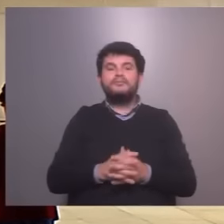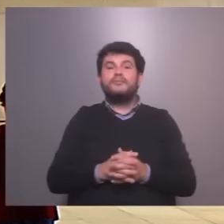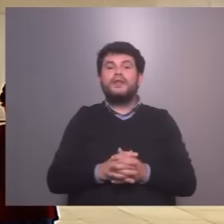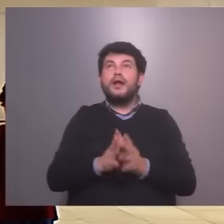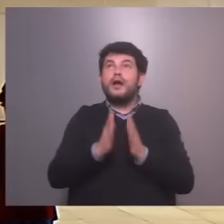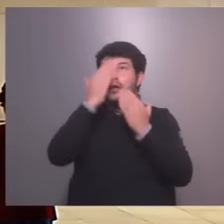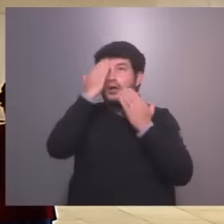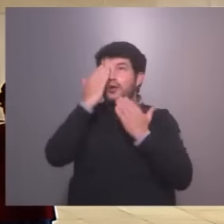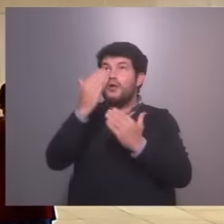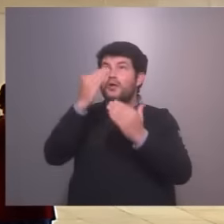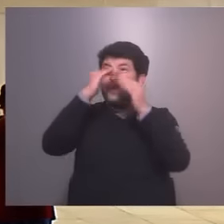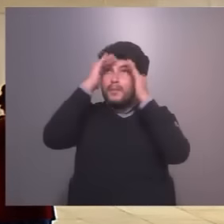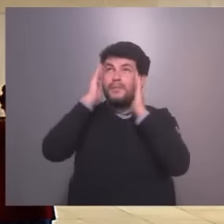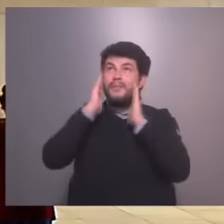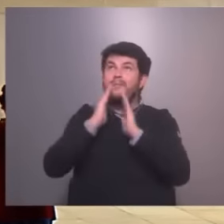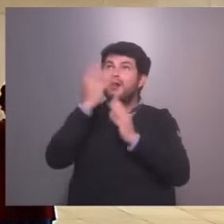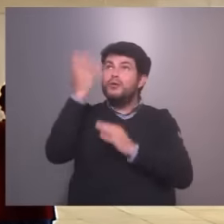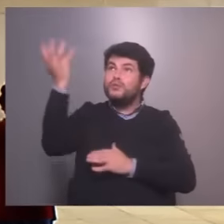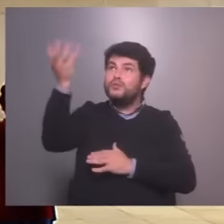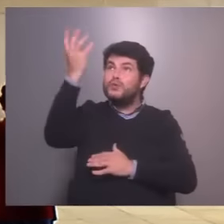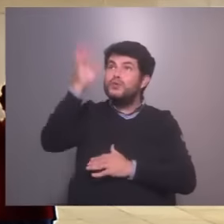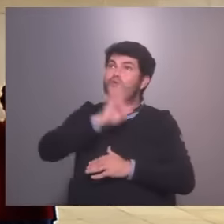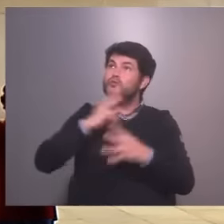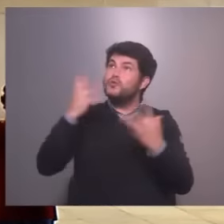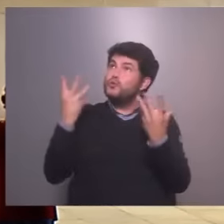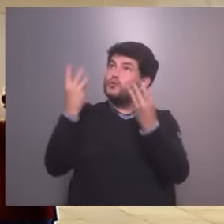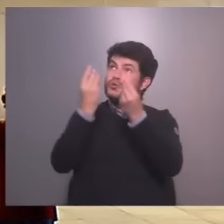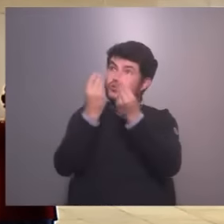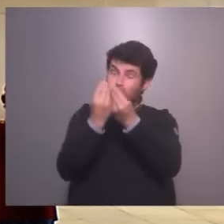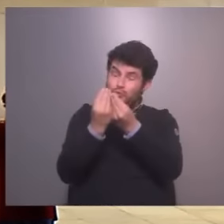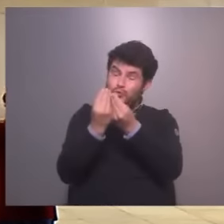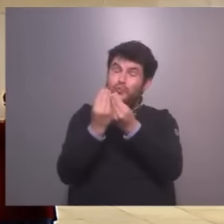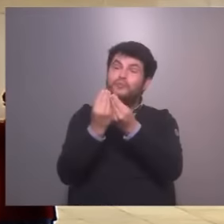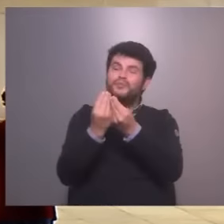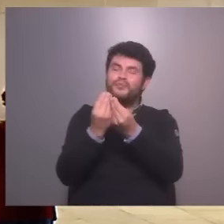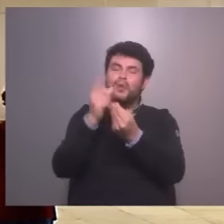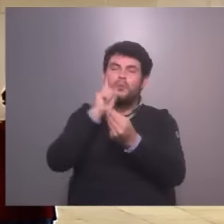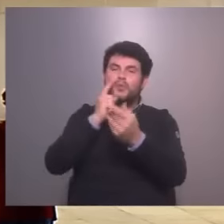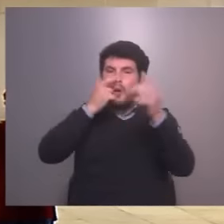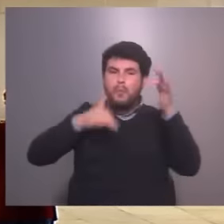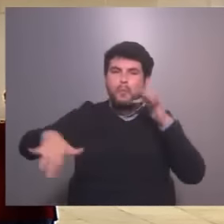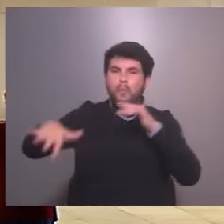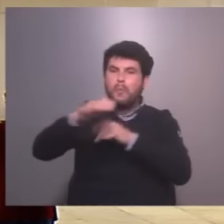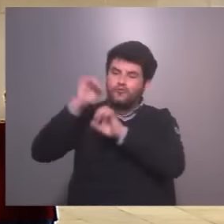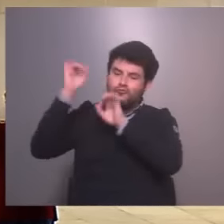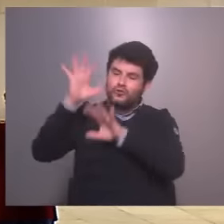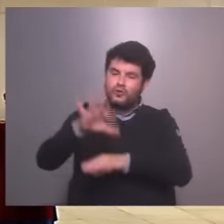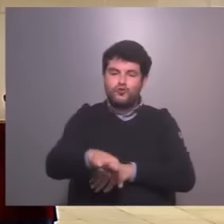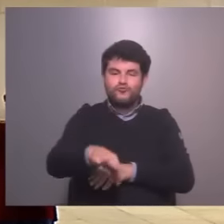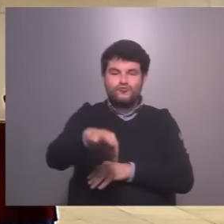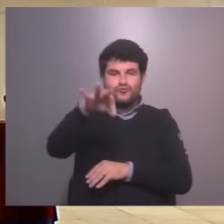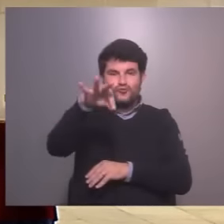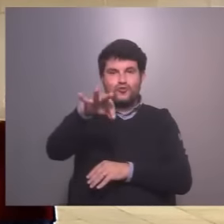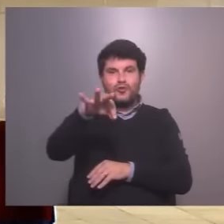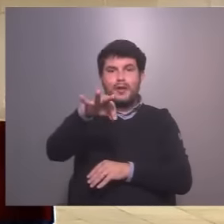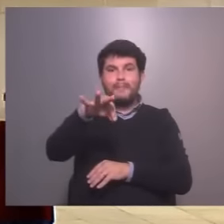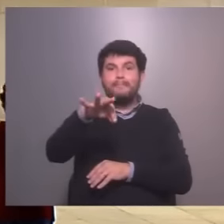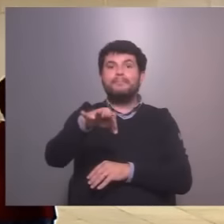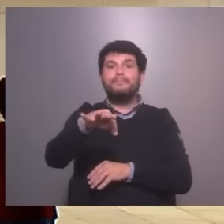nós, pecadores, agora e na hora da nossa morte. Amém. Ave Maria, cheia de graça,